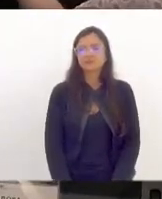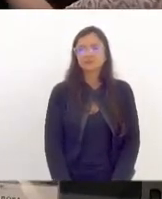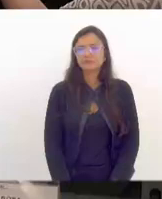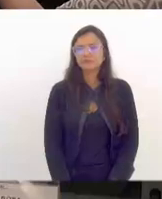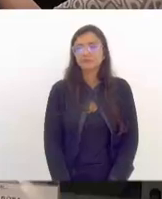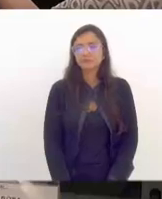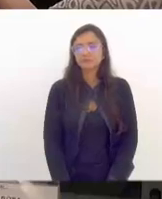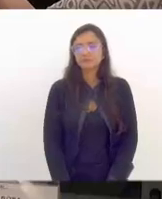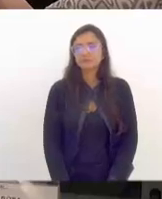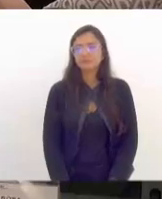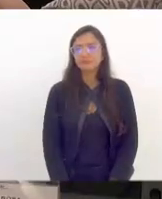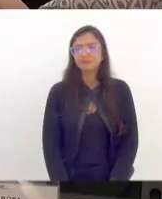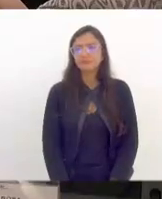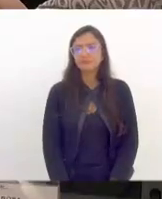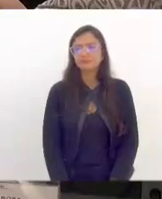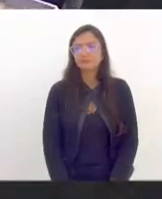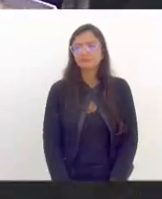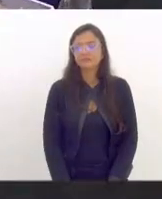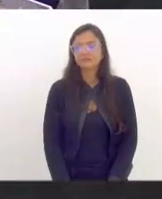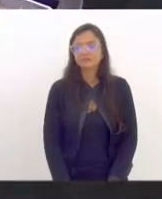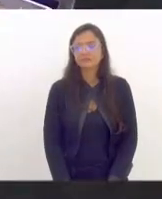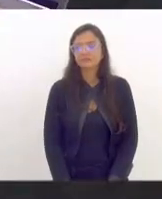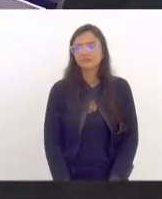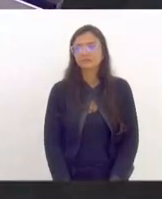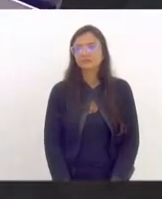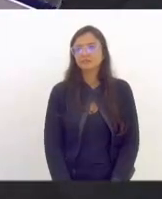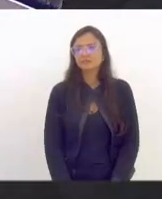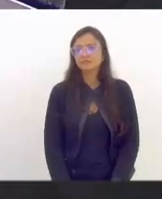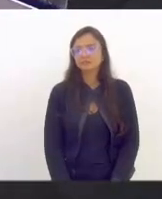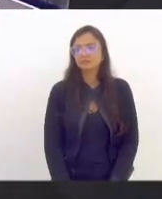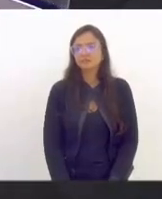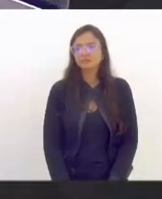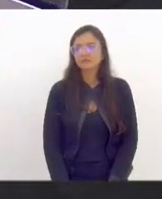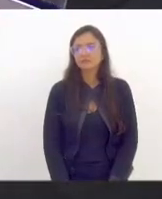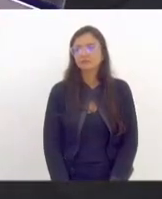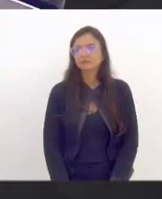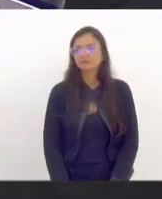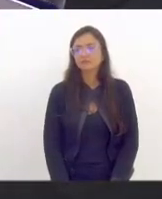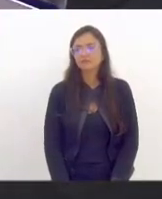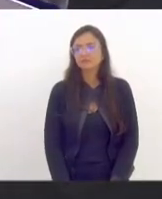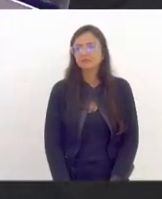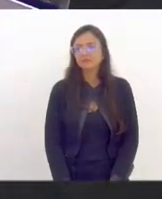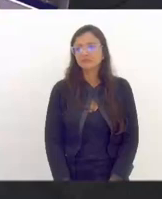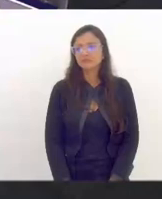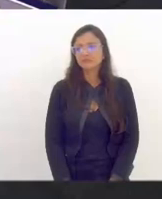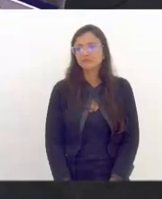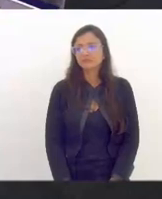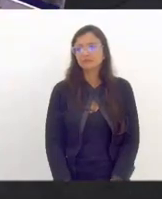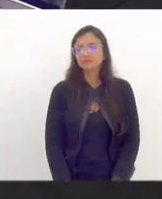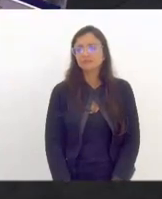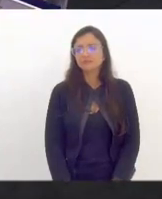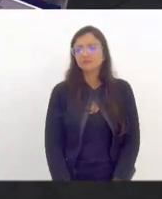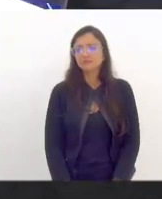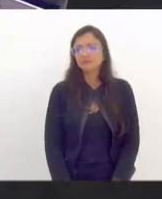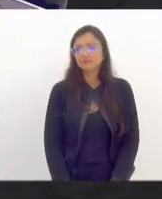levanto o diploma o pessoal que tá com diploma escondido revela o diploma